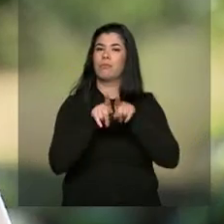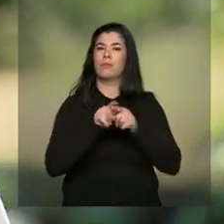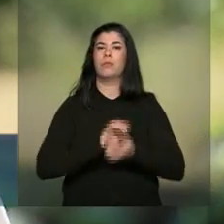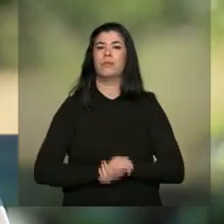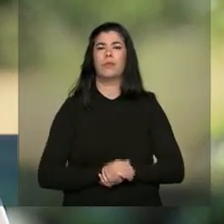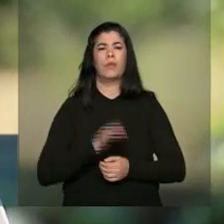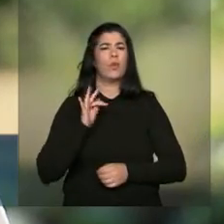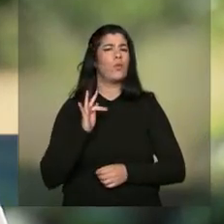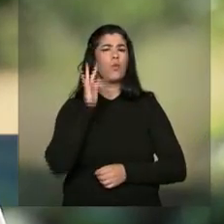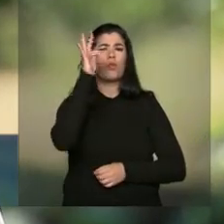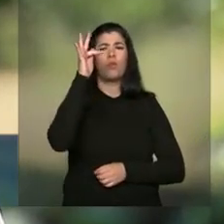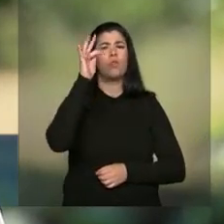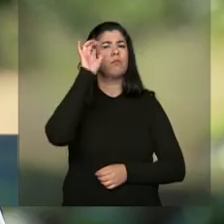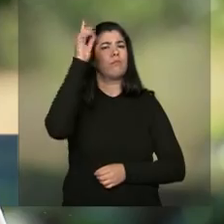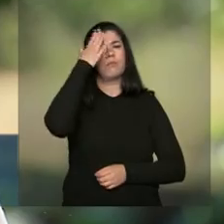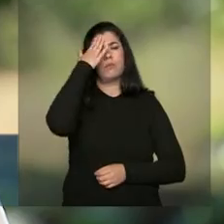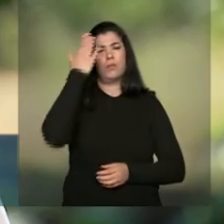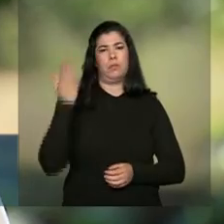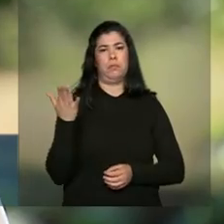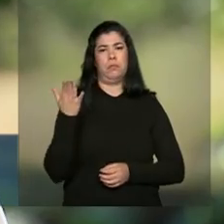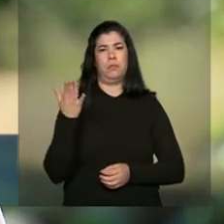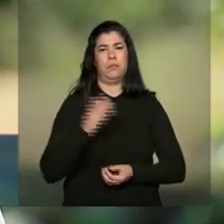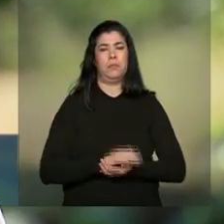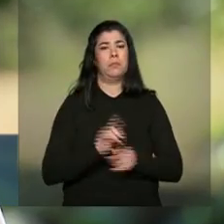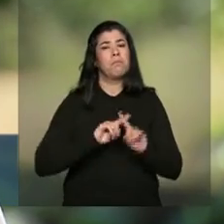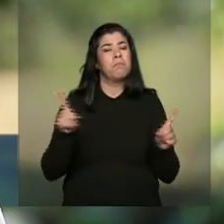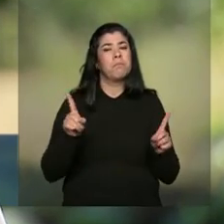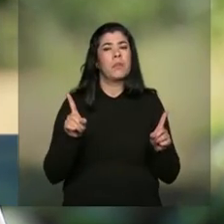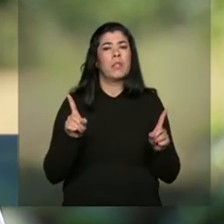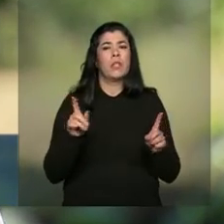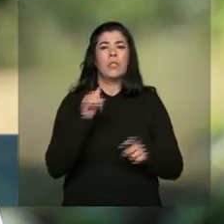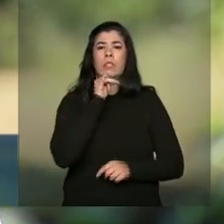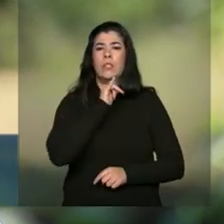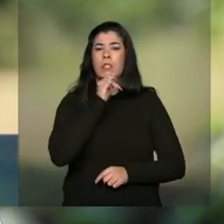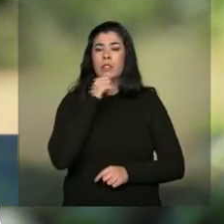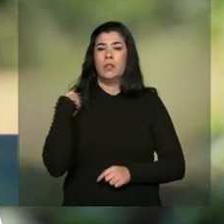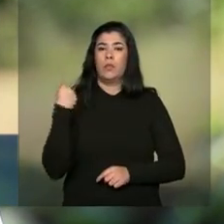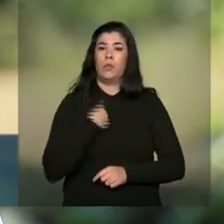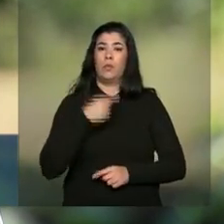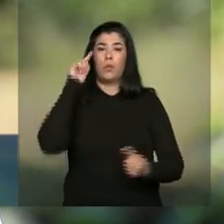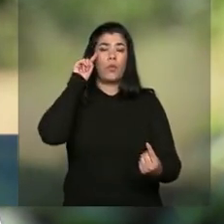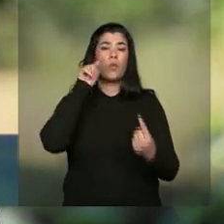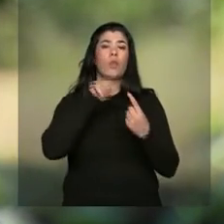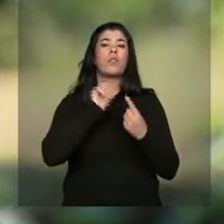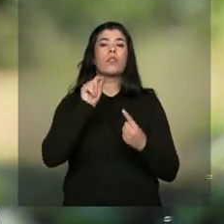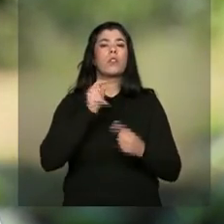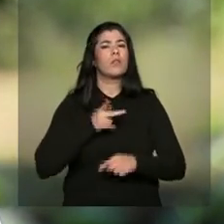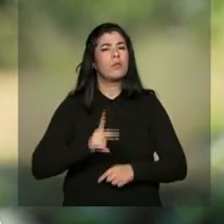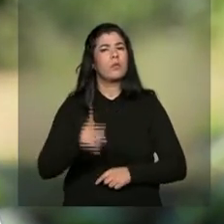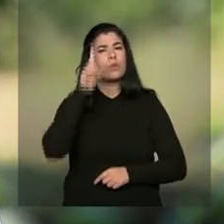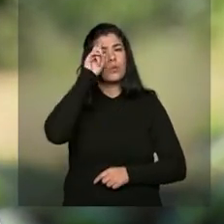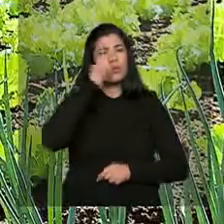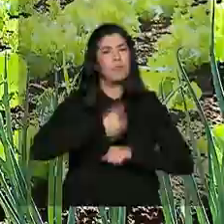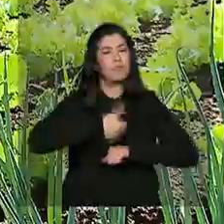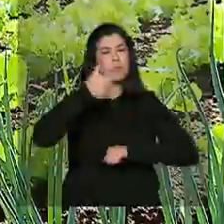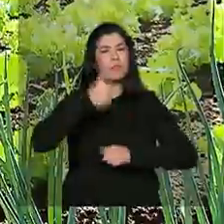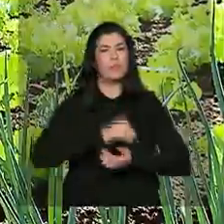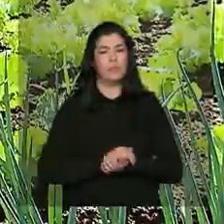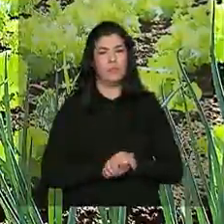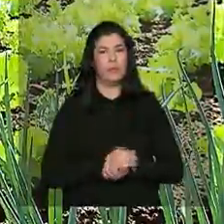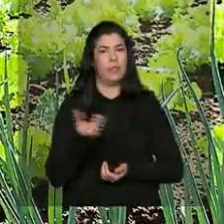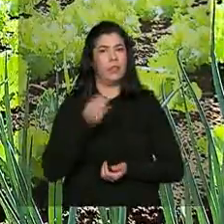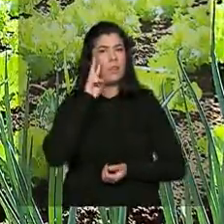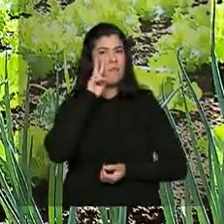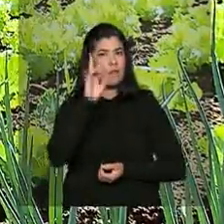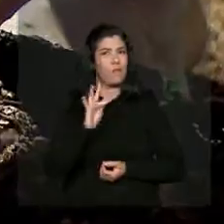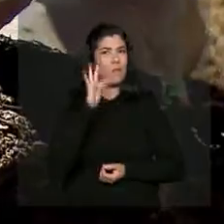O futuro só a Deus pertence, mas o nosso objetivo é melhorar cada dia mais. A gente quer